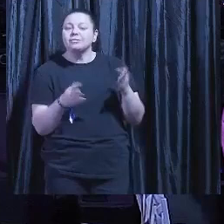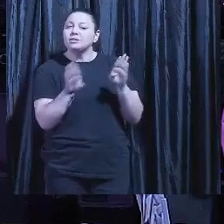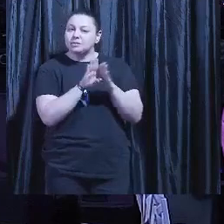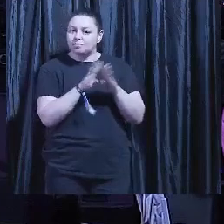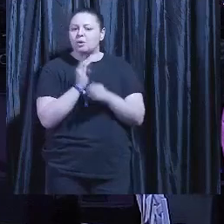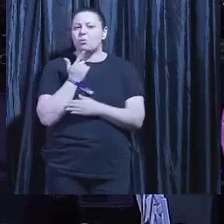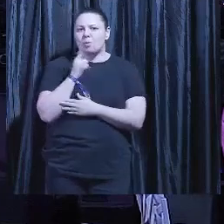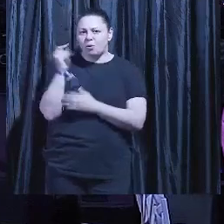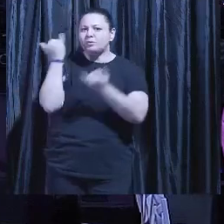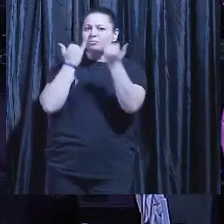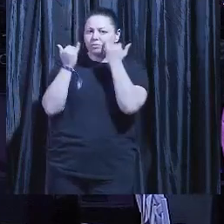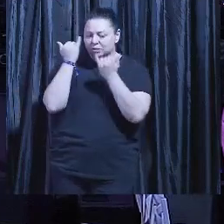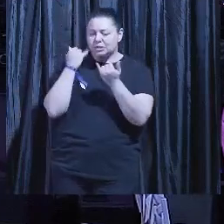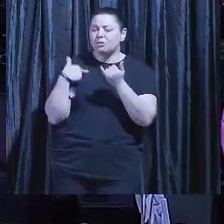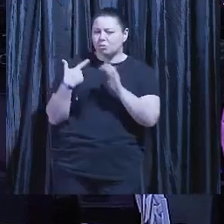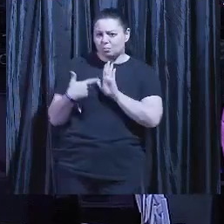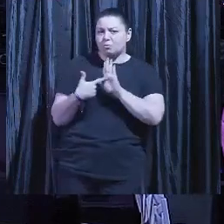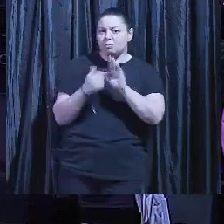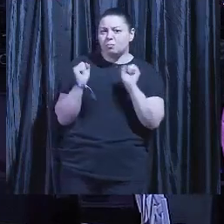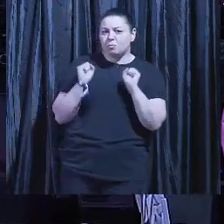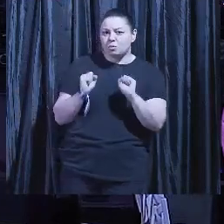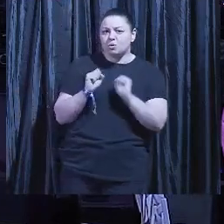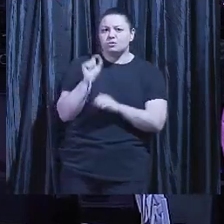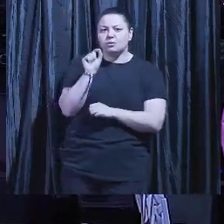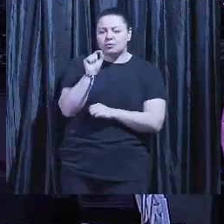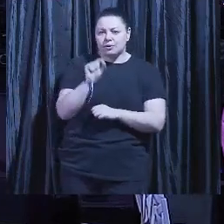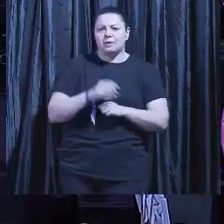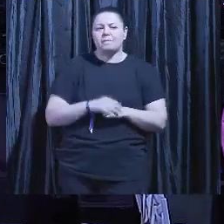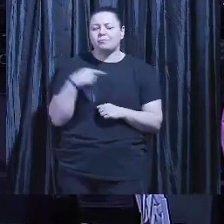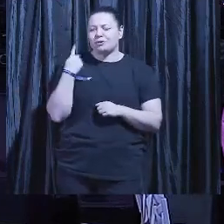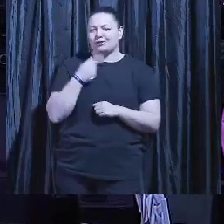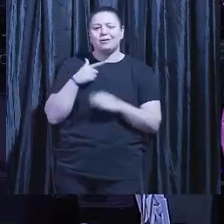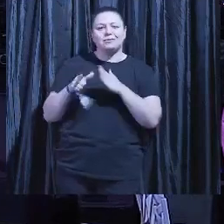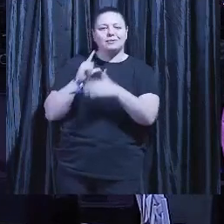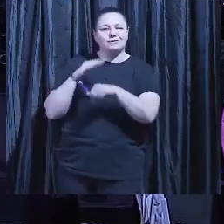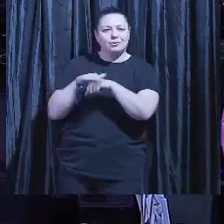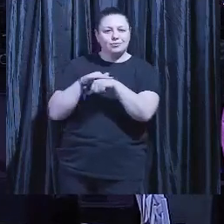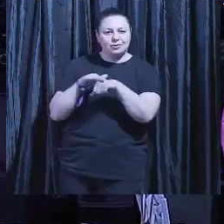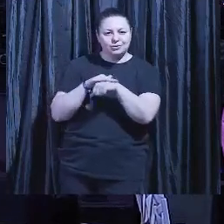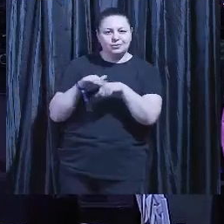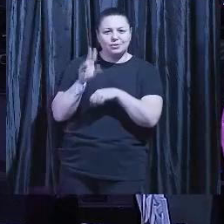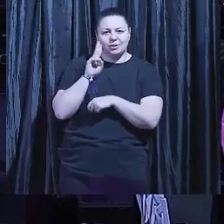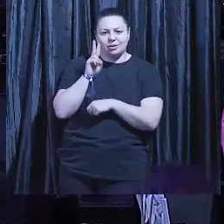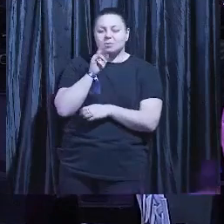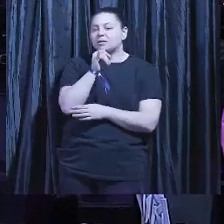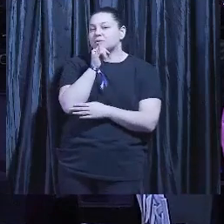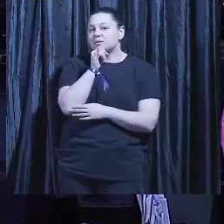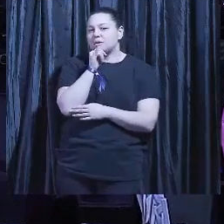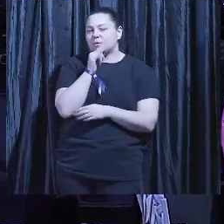relevante quanto, Silva, que é o seguinte, que a gente até conversou em alguns momentos, que, por exemplo,